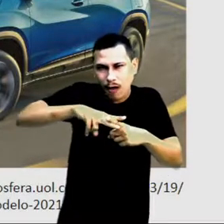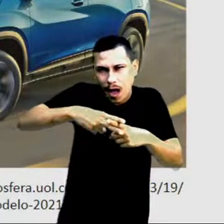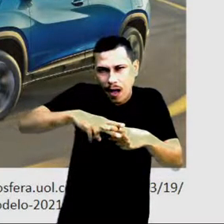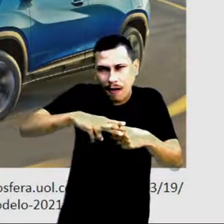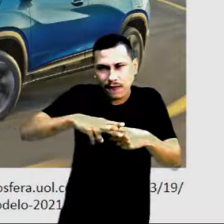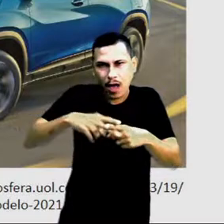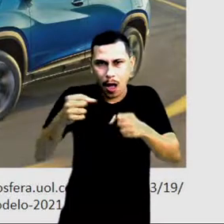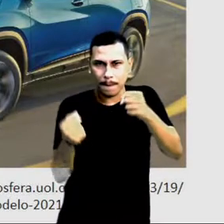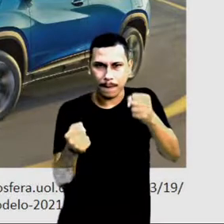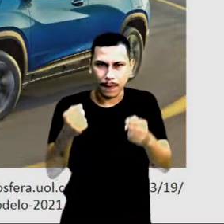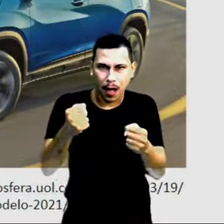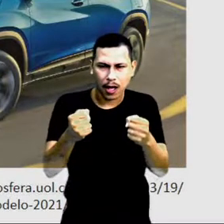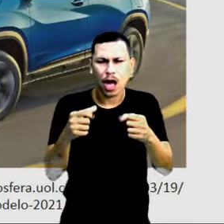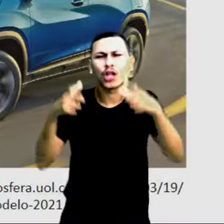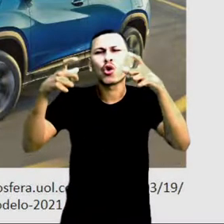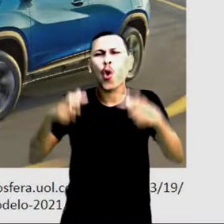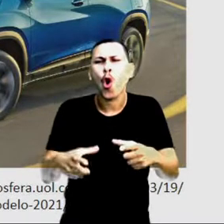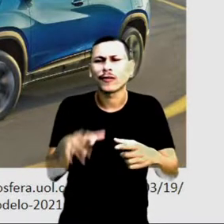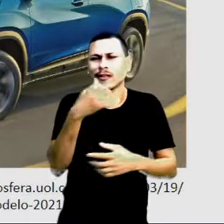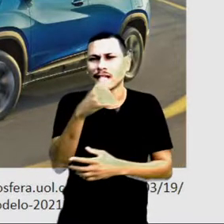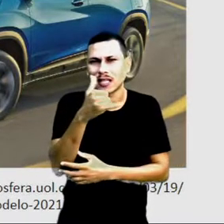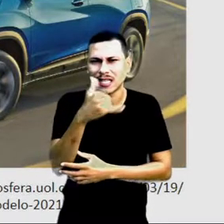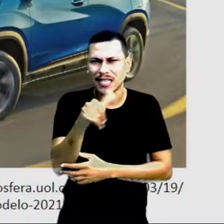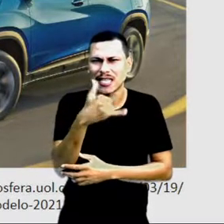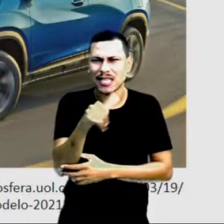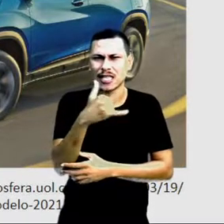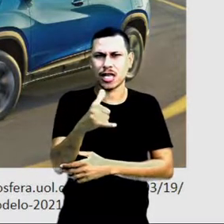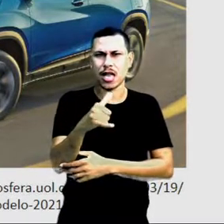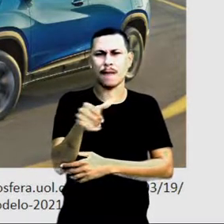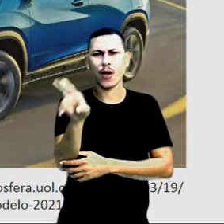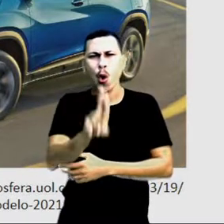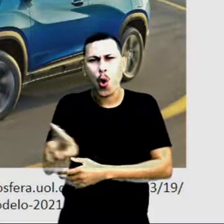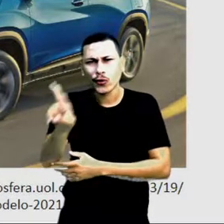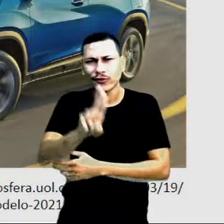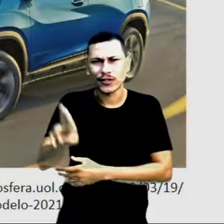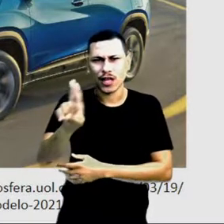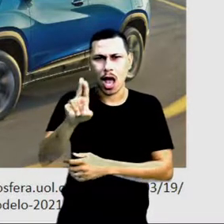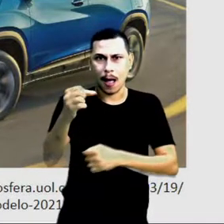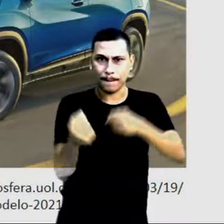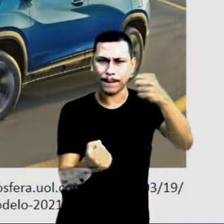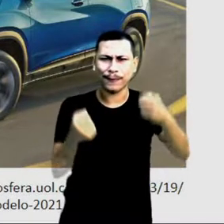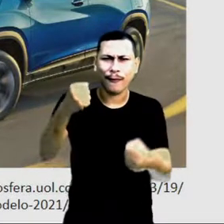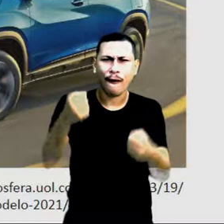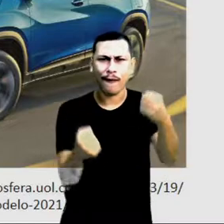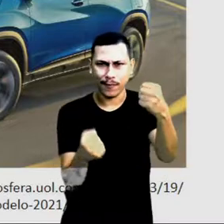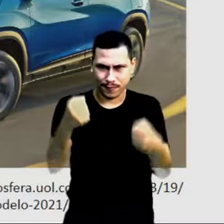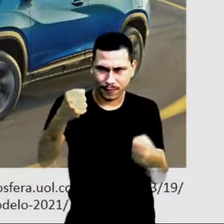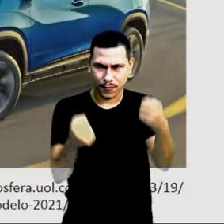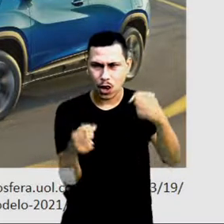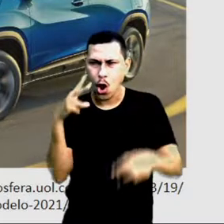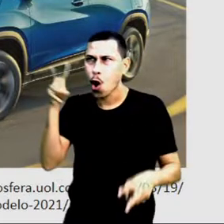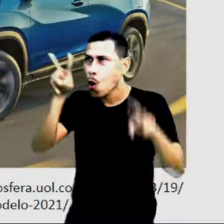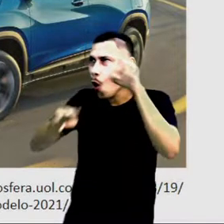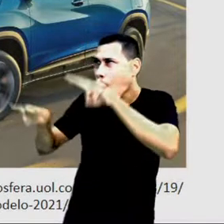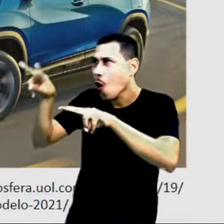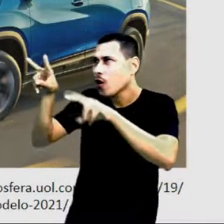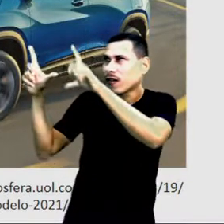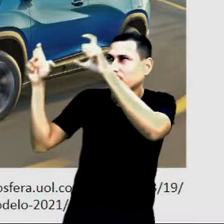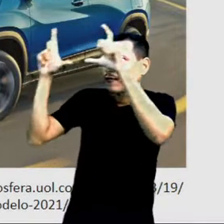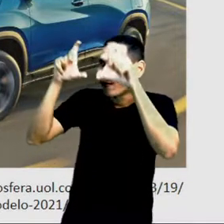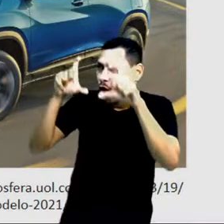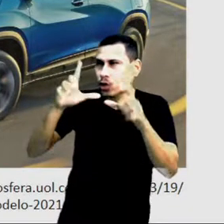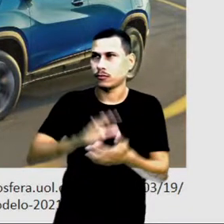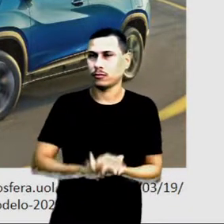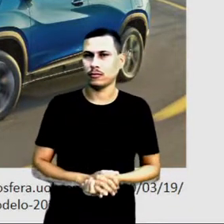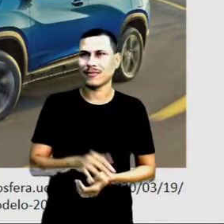De onde vem a energia necessária para movimentar máquinas e os veículos que aparecem nessas fotos? Para a